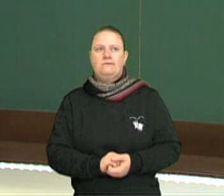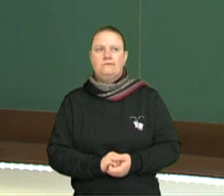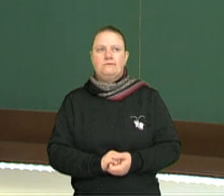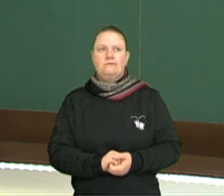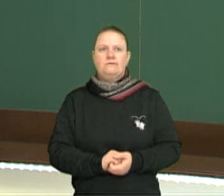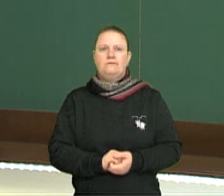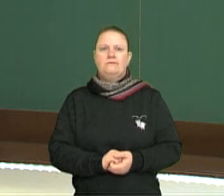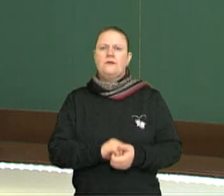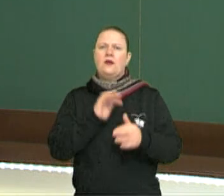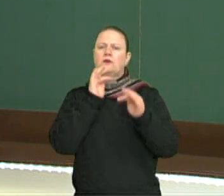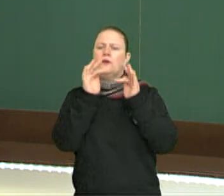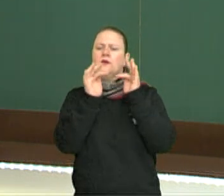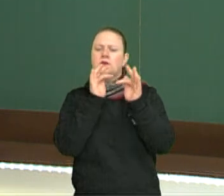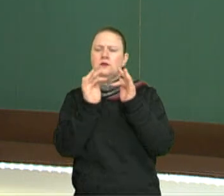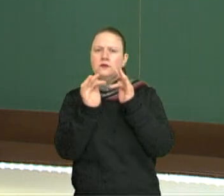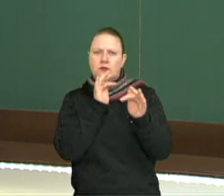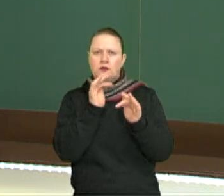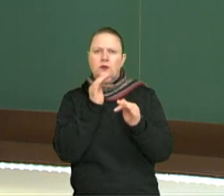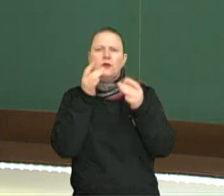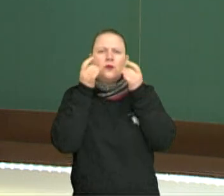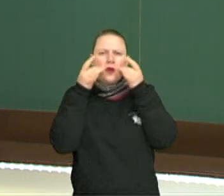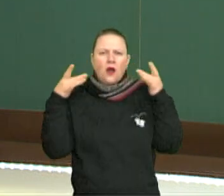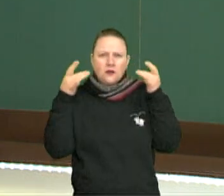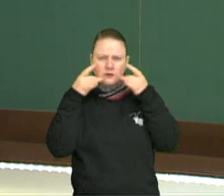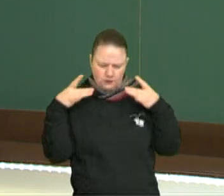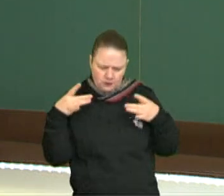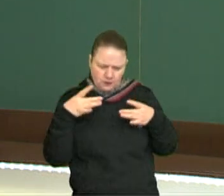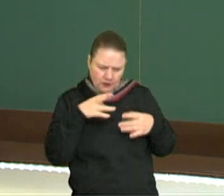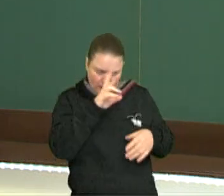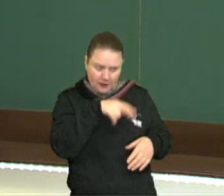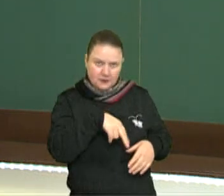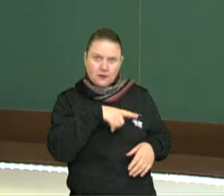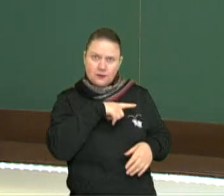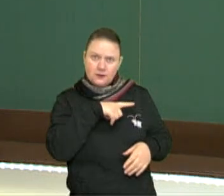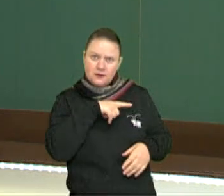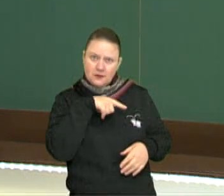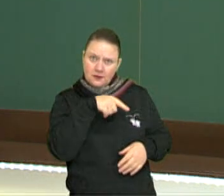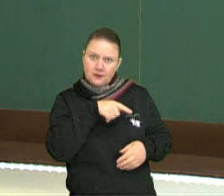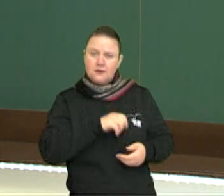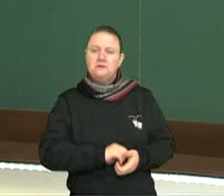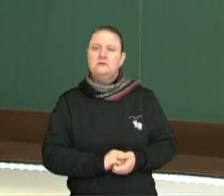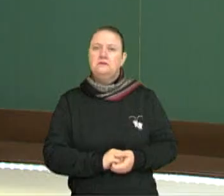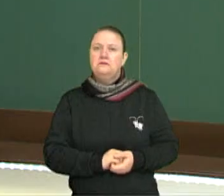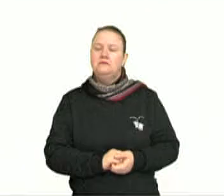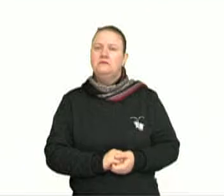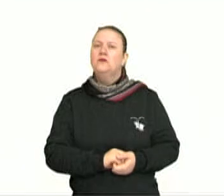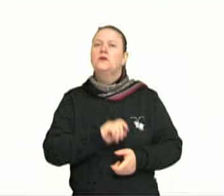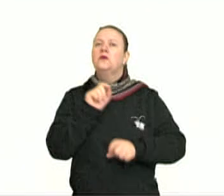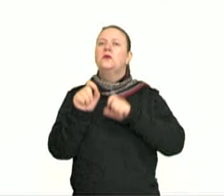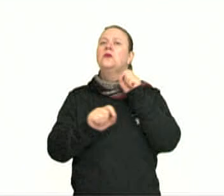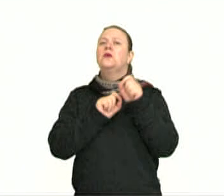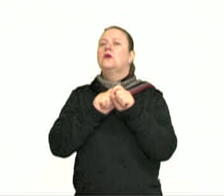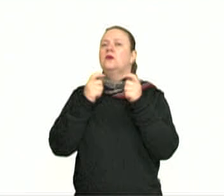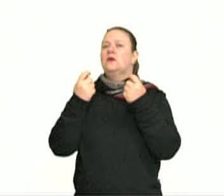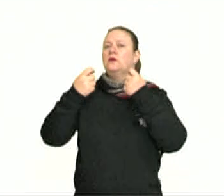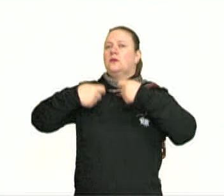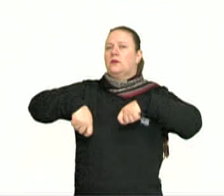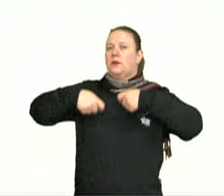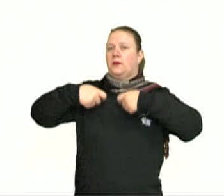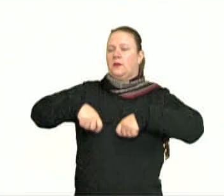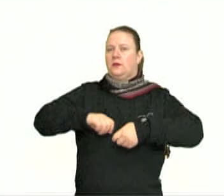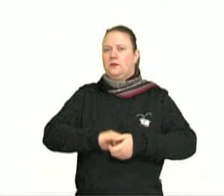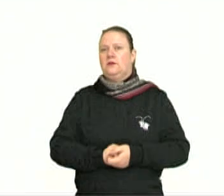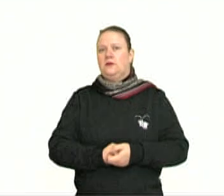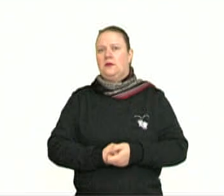Fisicamente falando, o nosso amigo gatinho, ele tem razão naquilo que está dizendo? No que seria necessário para ele deixar de